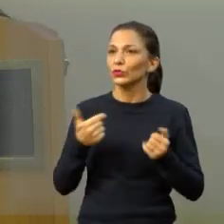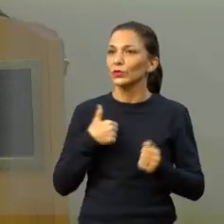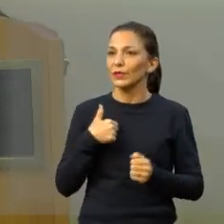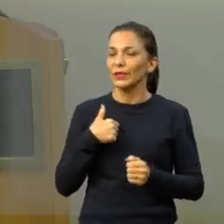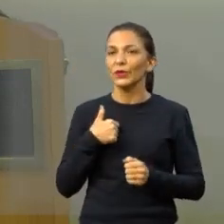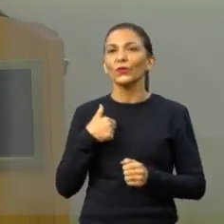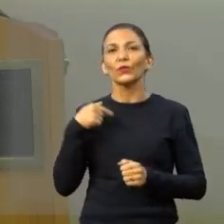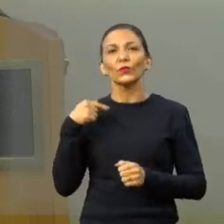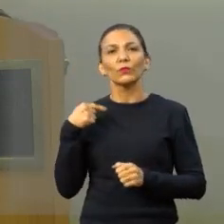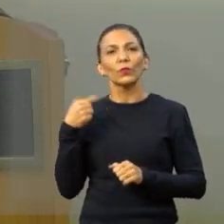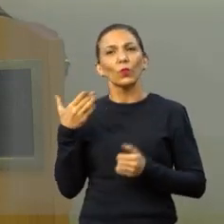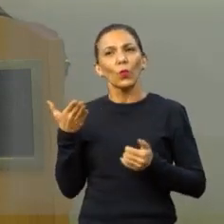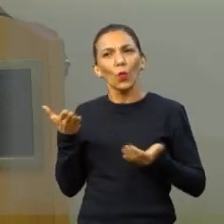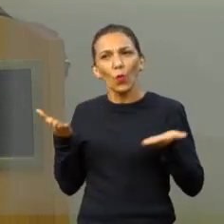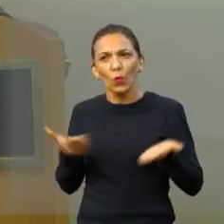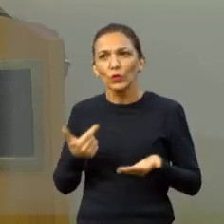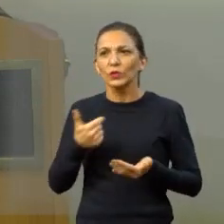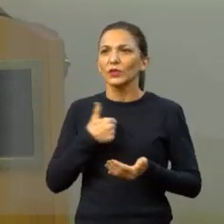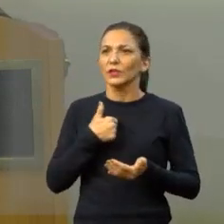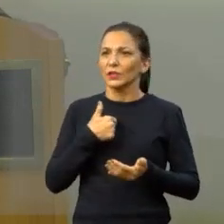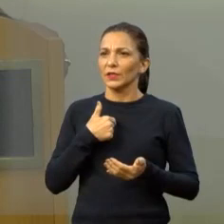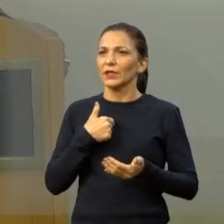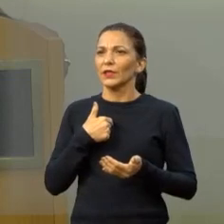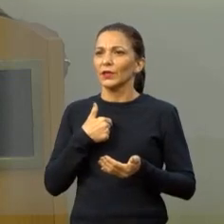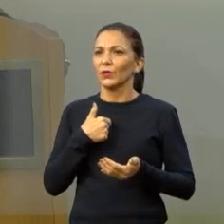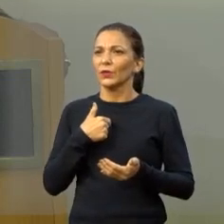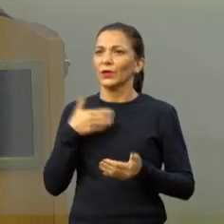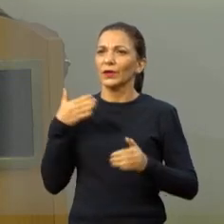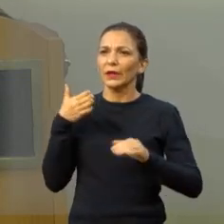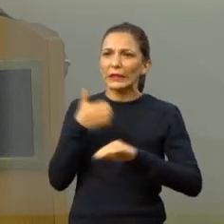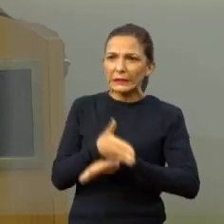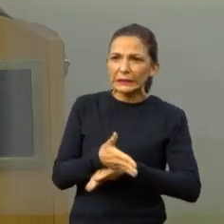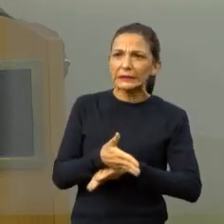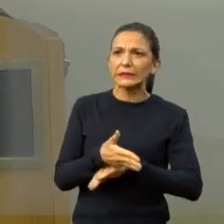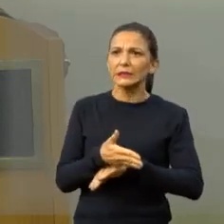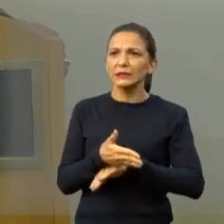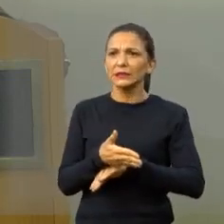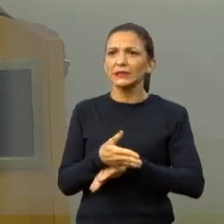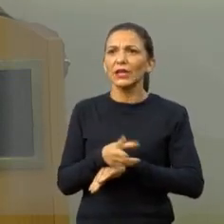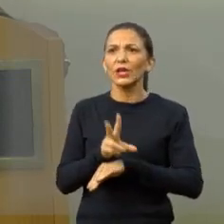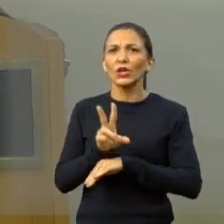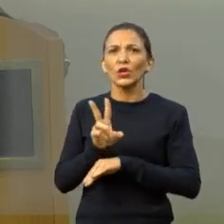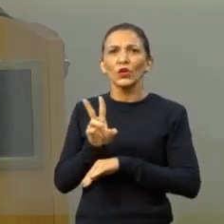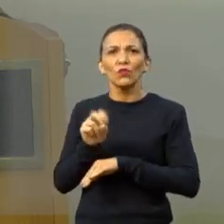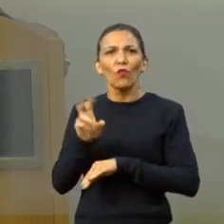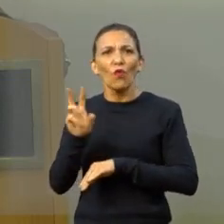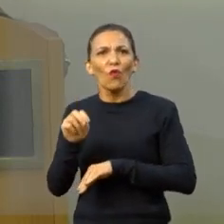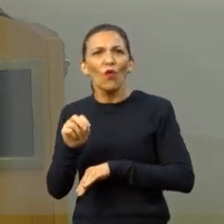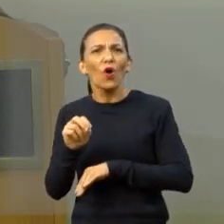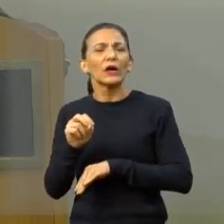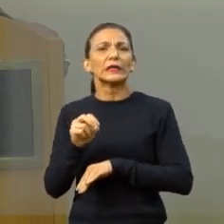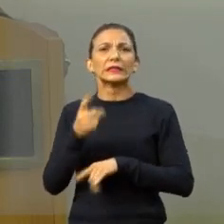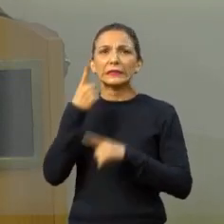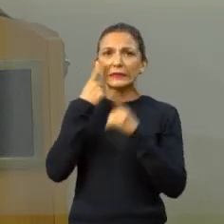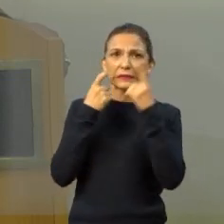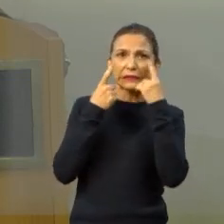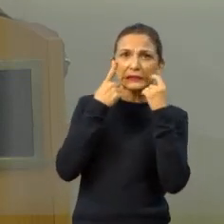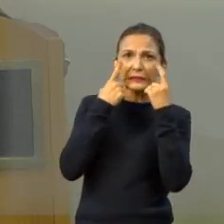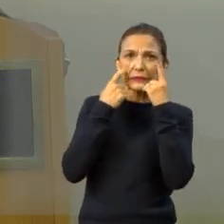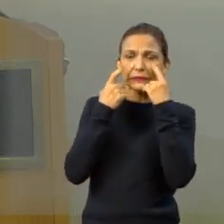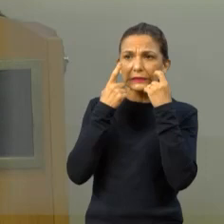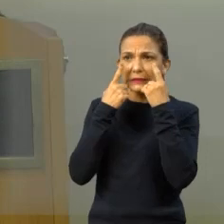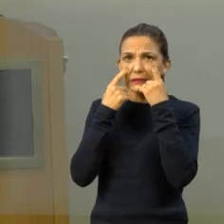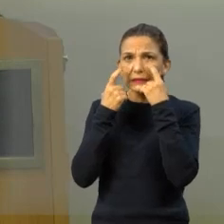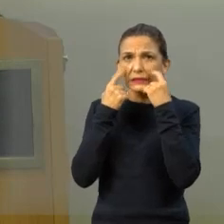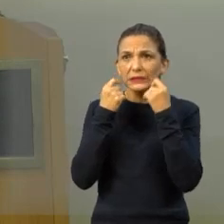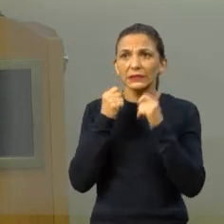eu tive o prazer viu Rafael e fazer a medição lá hoje cara rapaz do céu minha vó lá em cima tá chorando é o sol